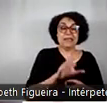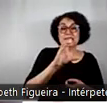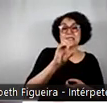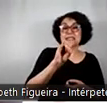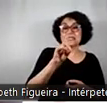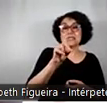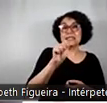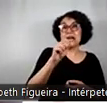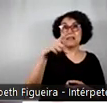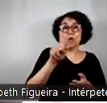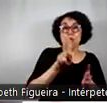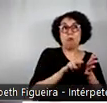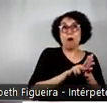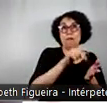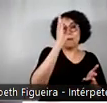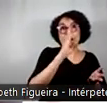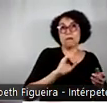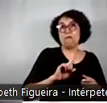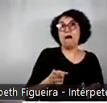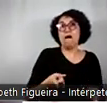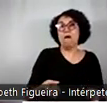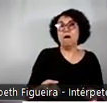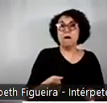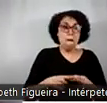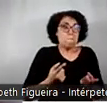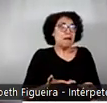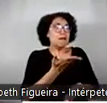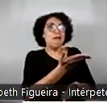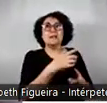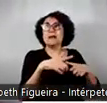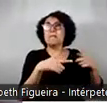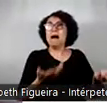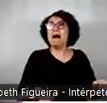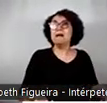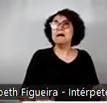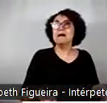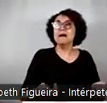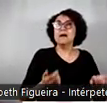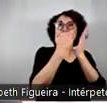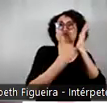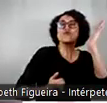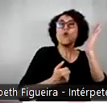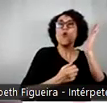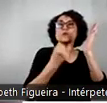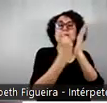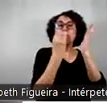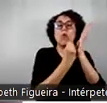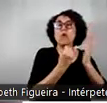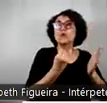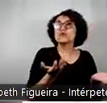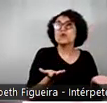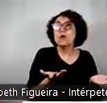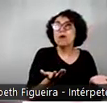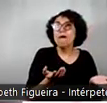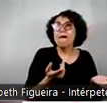pensar, né? Então, por que que essas... Porque a gente tem muito de uma discussão, né, do capitalismo, né, do que